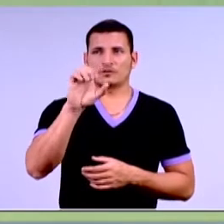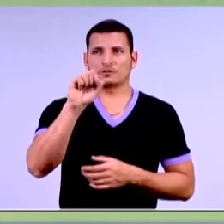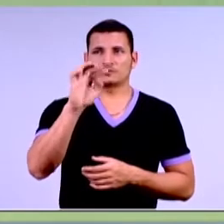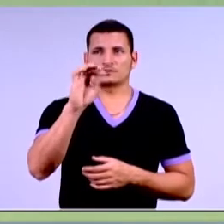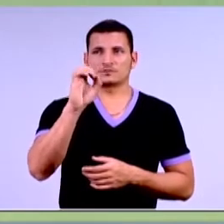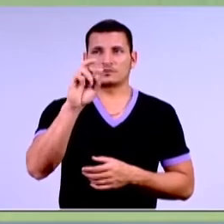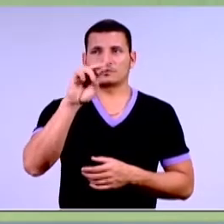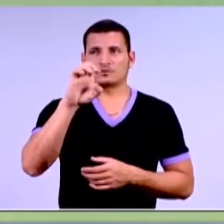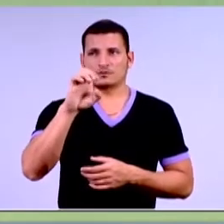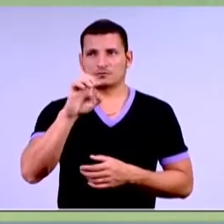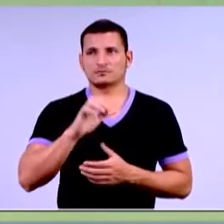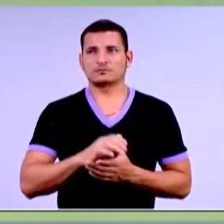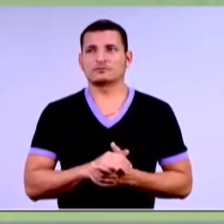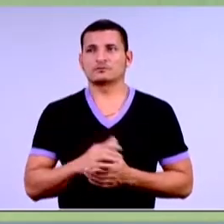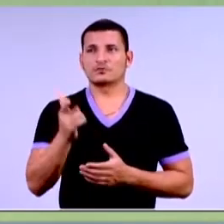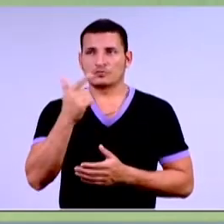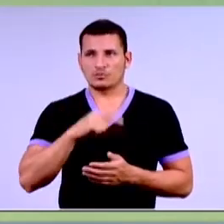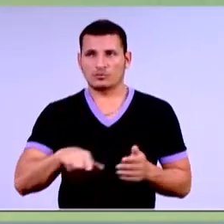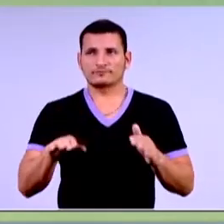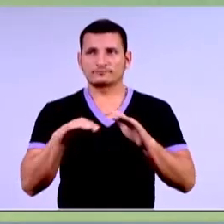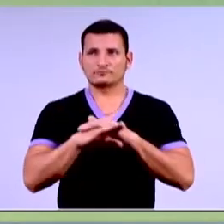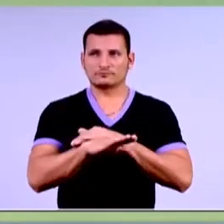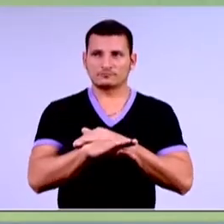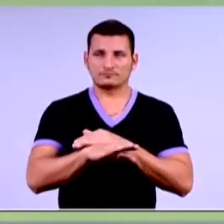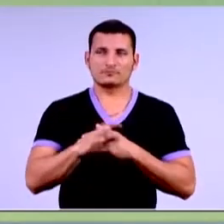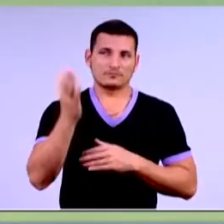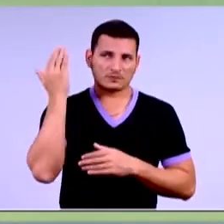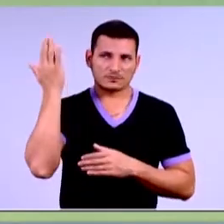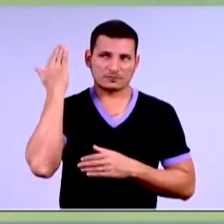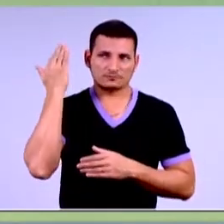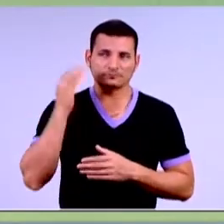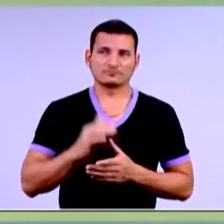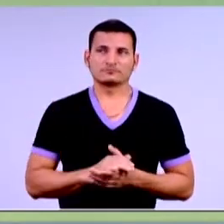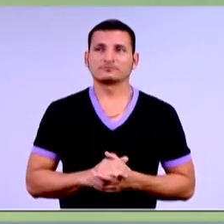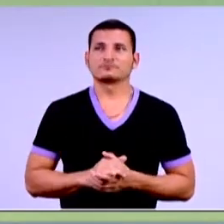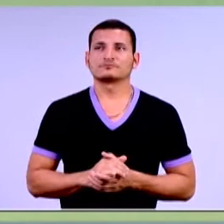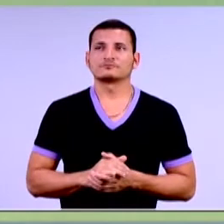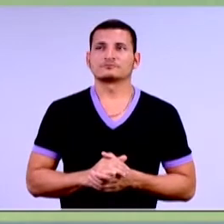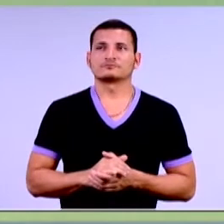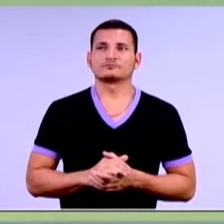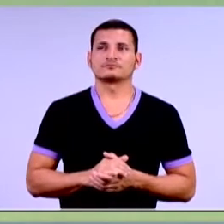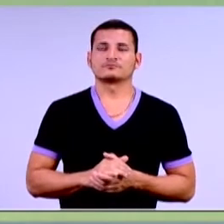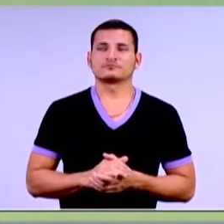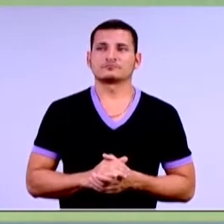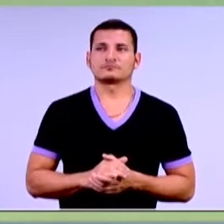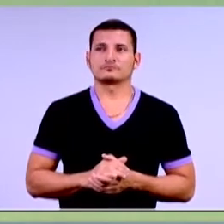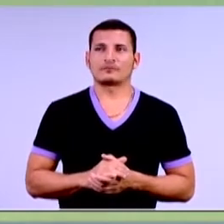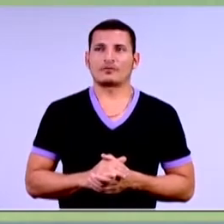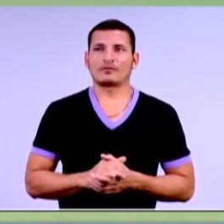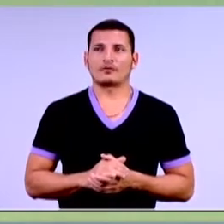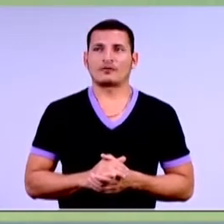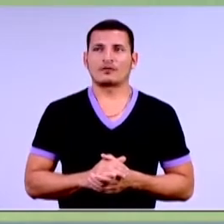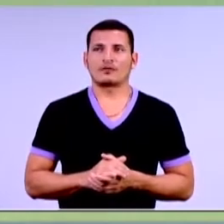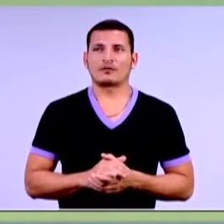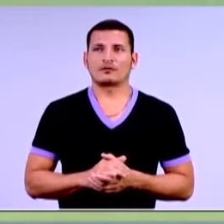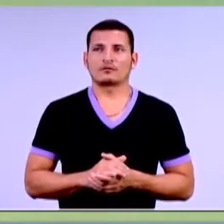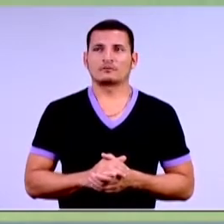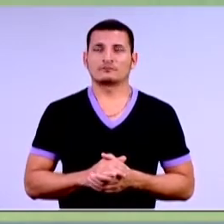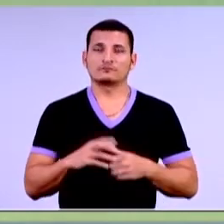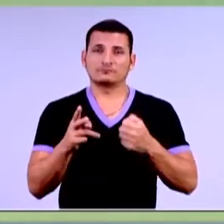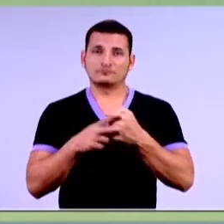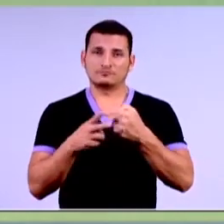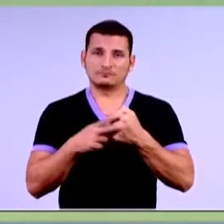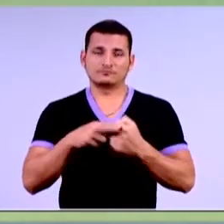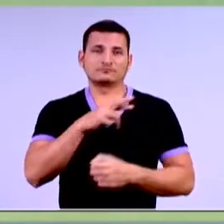aqui o story ok no passado rearma zeno então é com relação aos verbos regulares